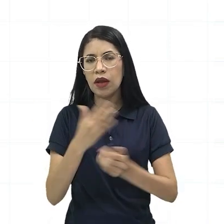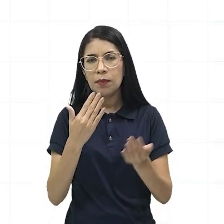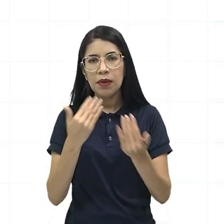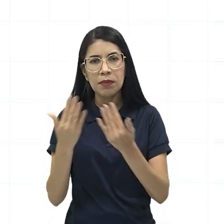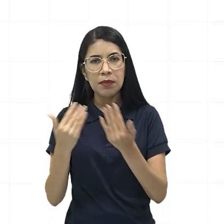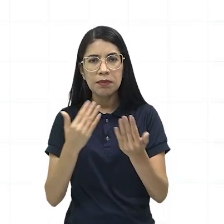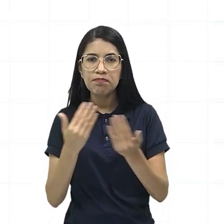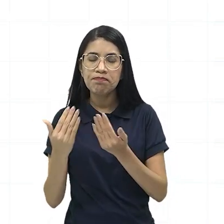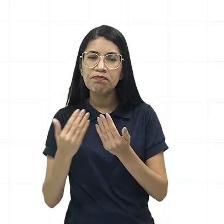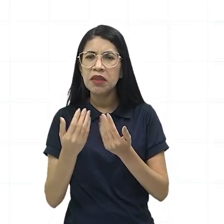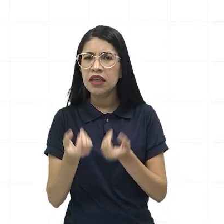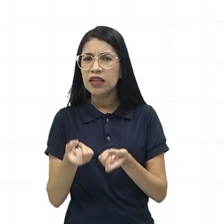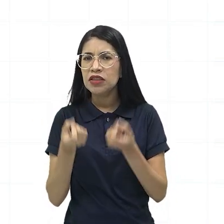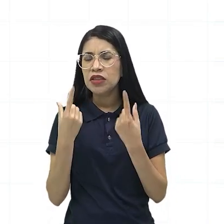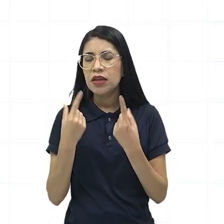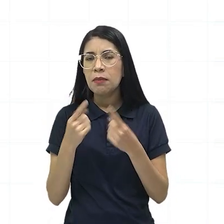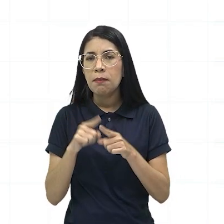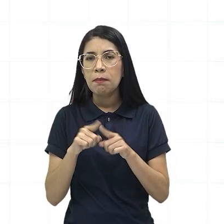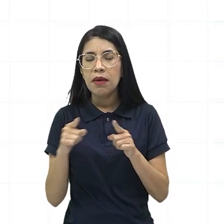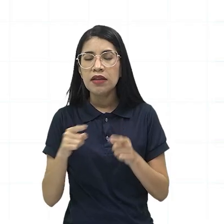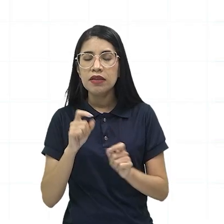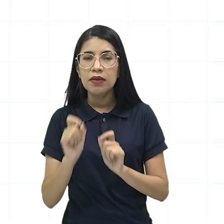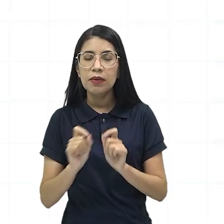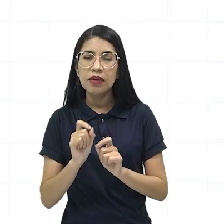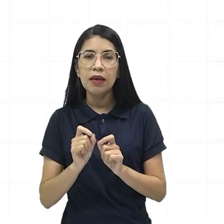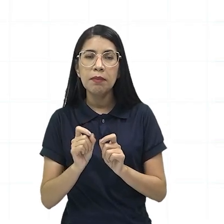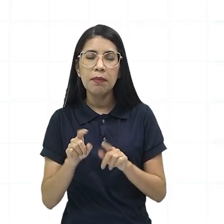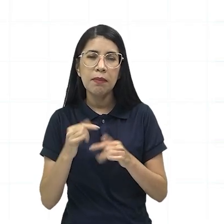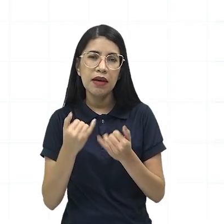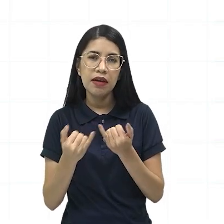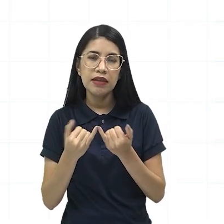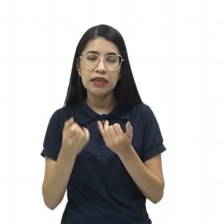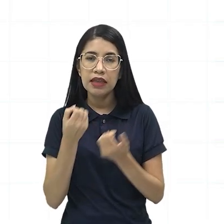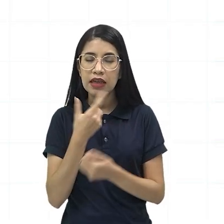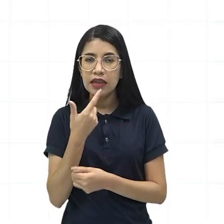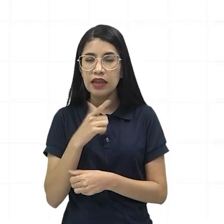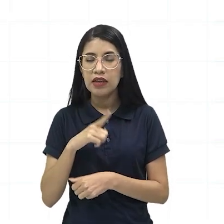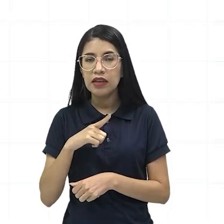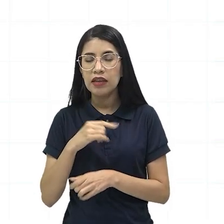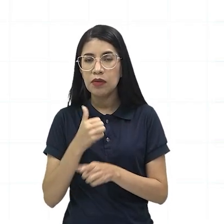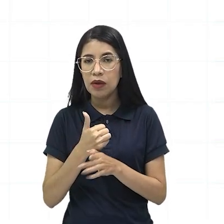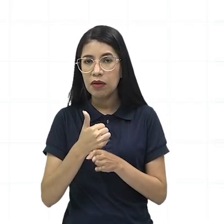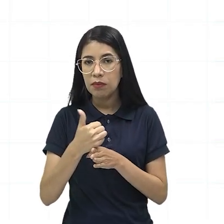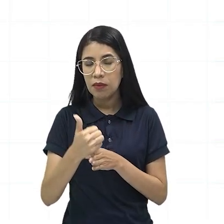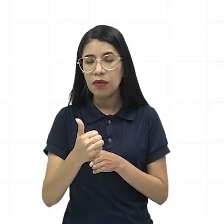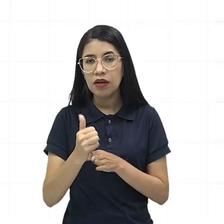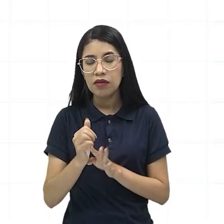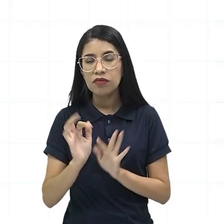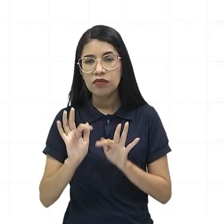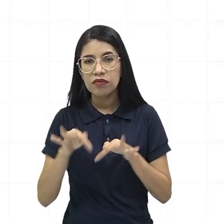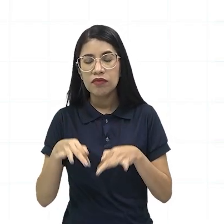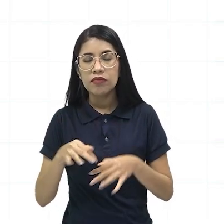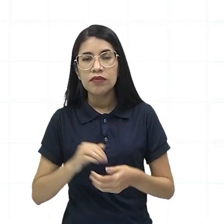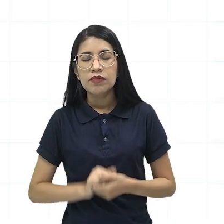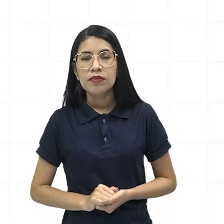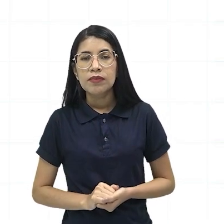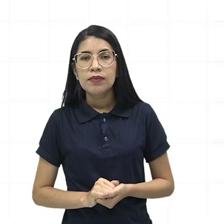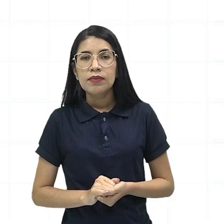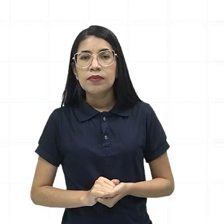estranho, que no final das contas é humorístico, é engraçado e dá alguma moral que o leitor vai tirar